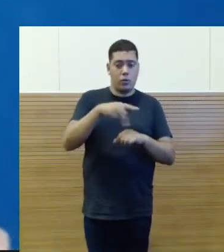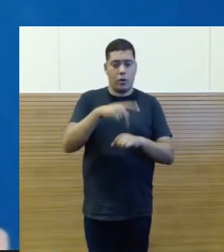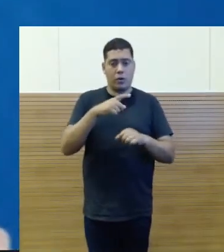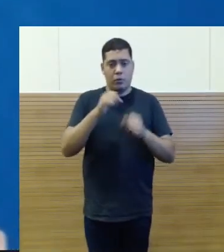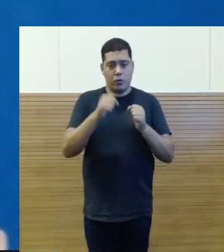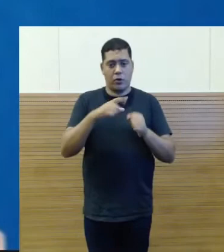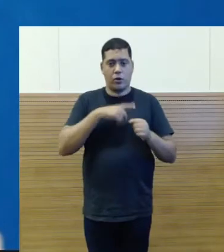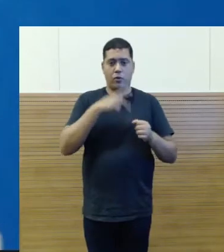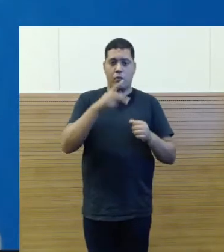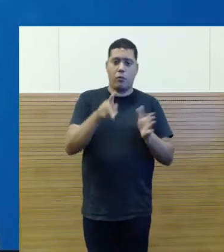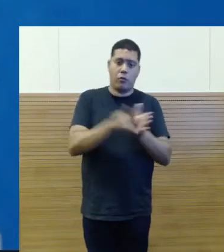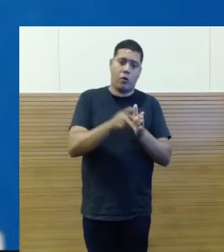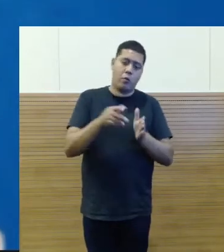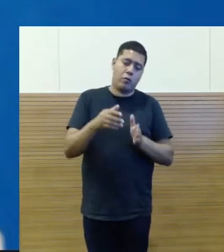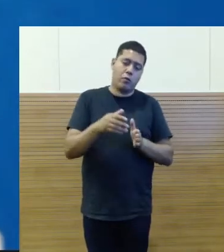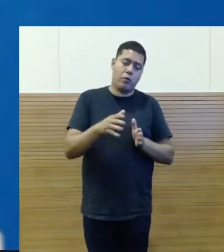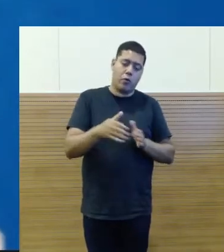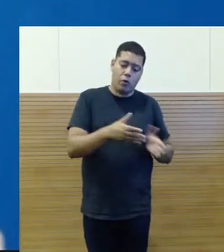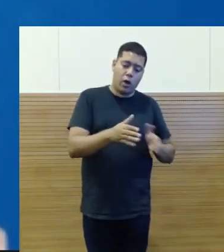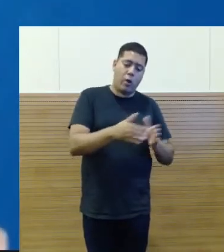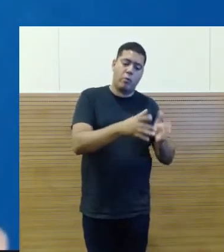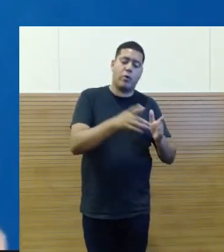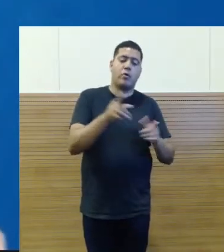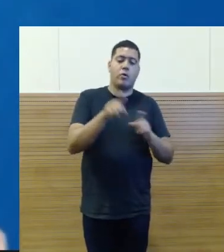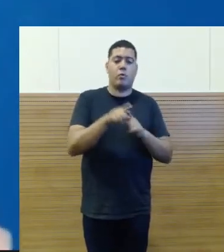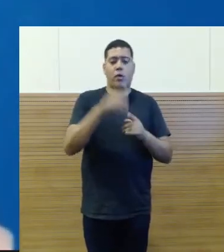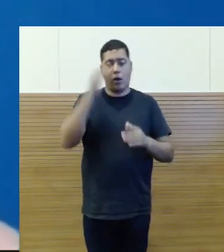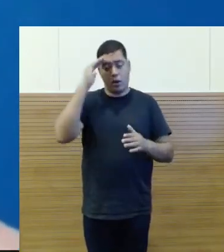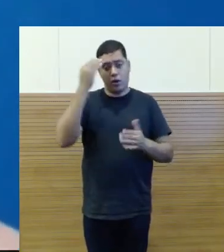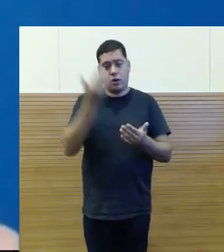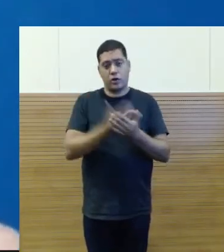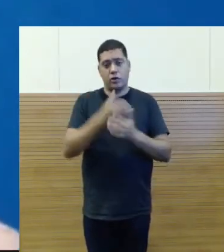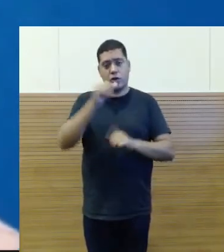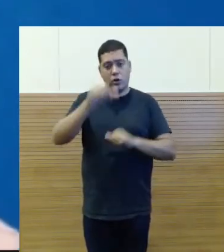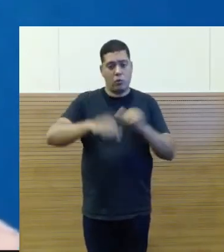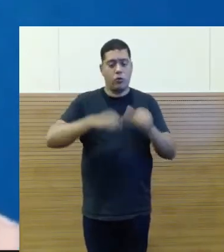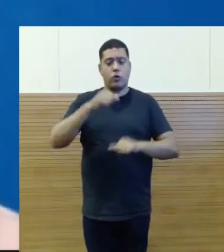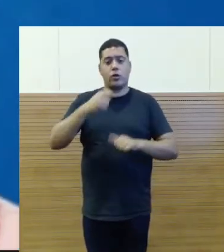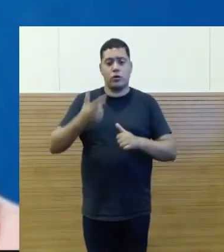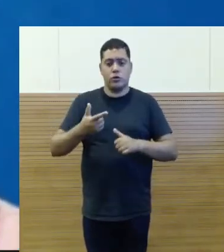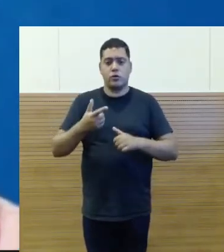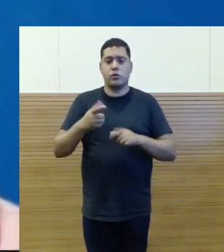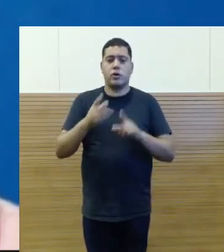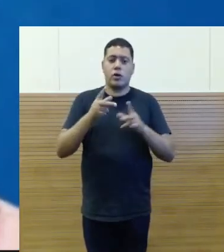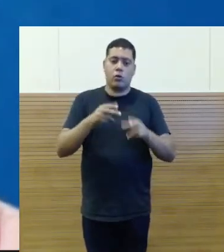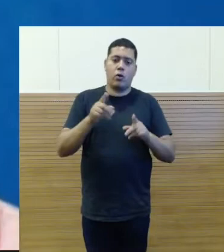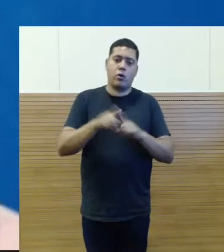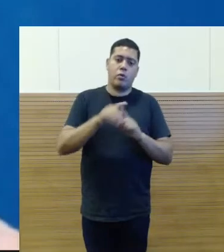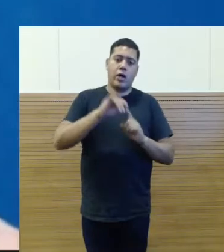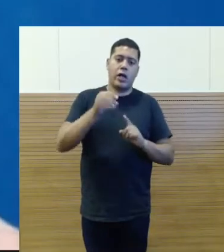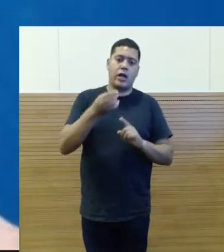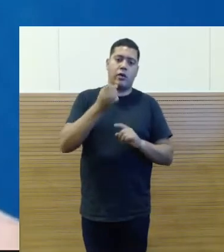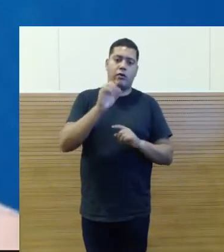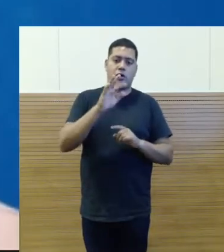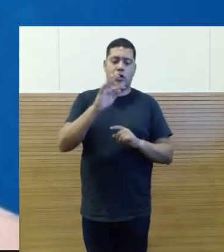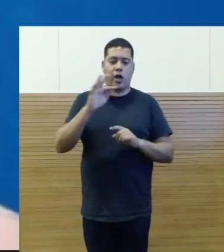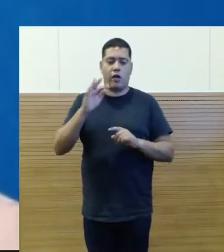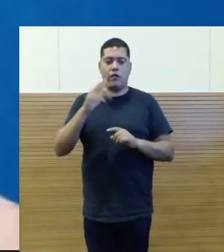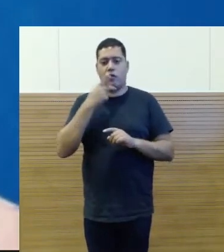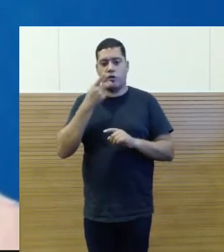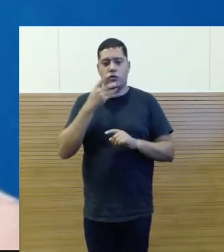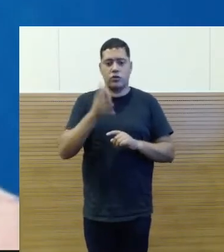sobre como eles acreditam que seja importante a mudança dos seus sistemas alimentares. E, claro, como Jeffrey Cannon bem